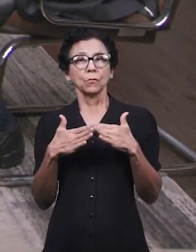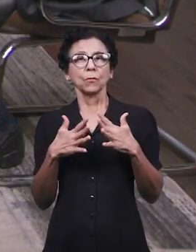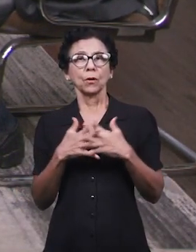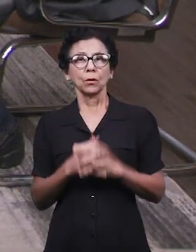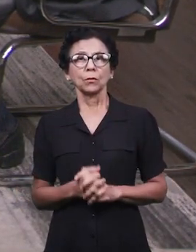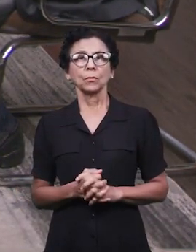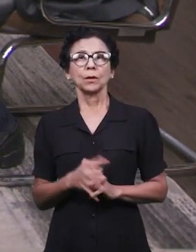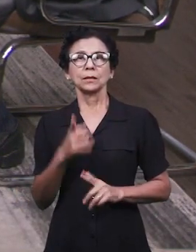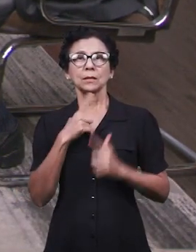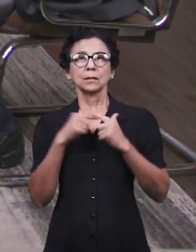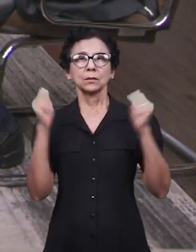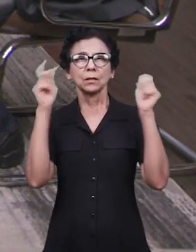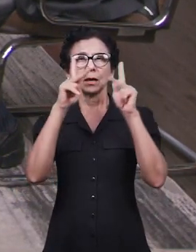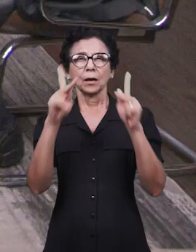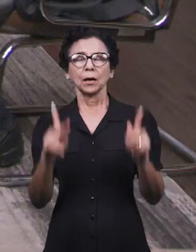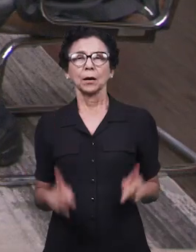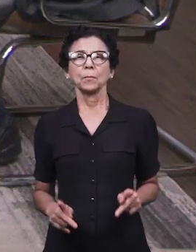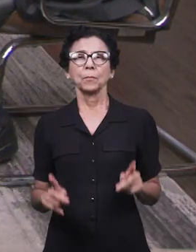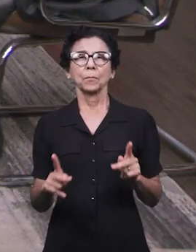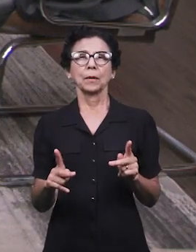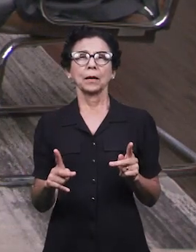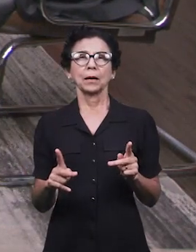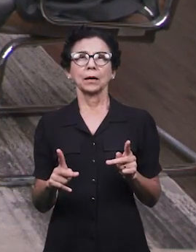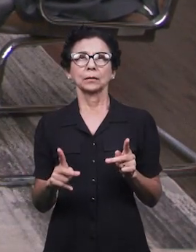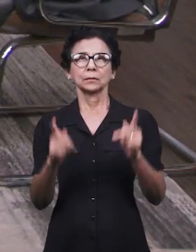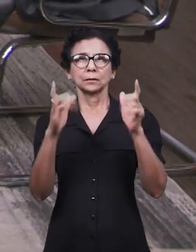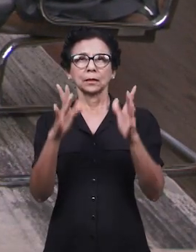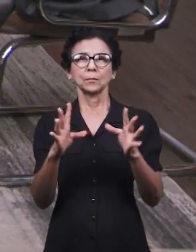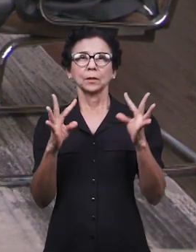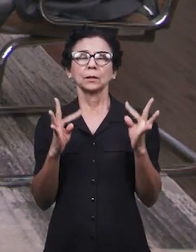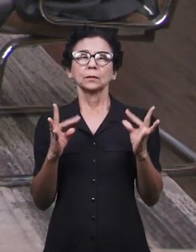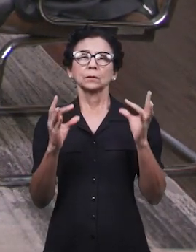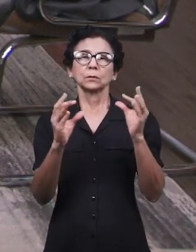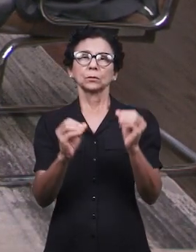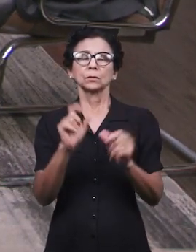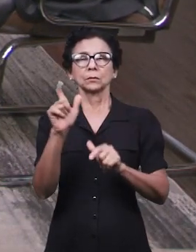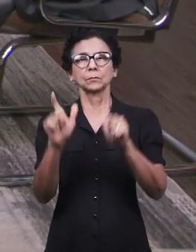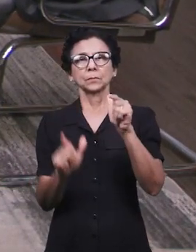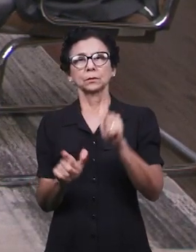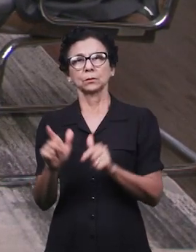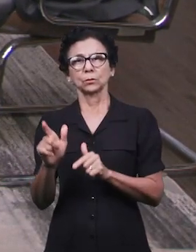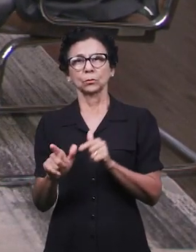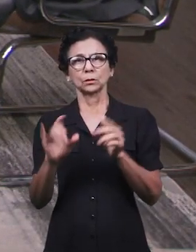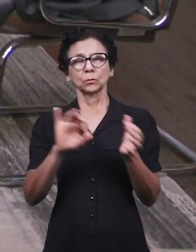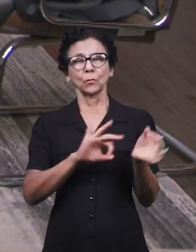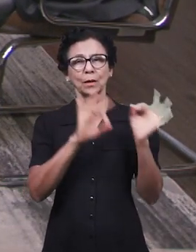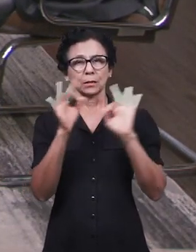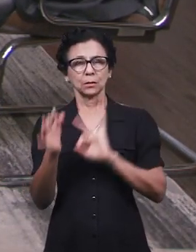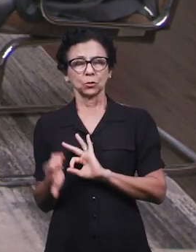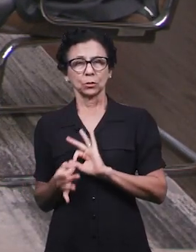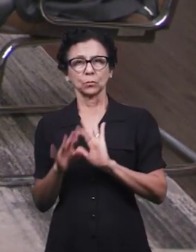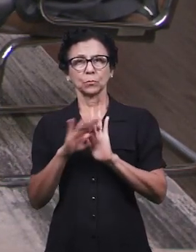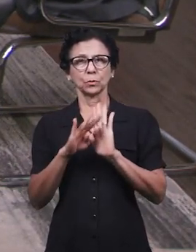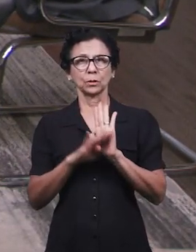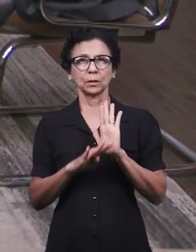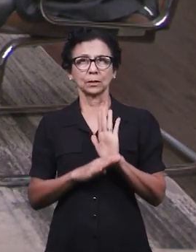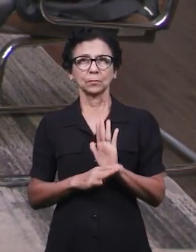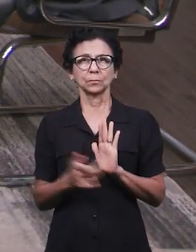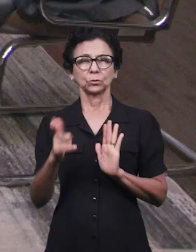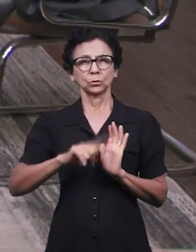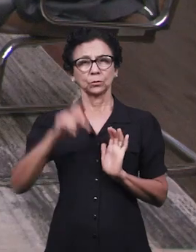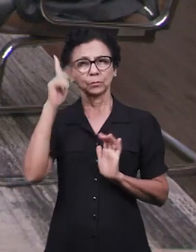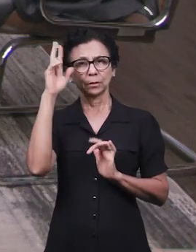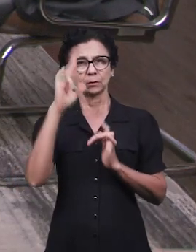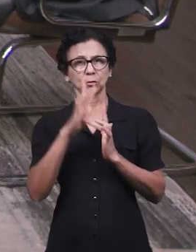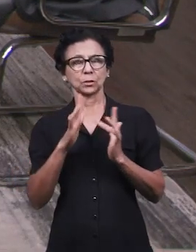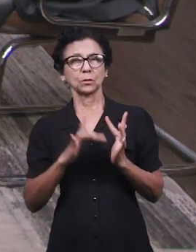paz do Senhor esteja sobre todos os corações daqueles que estão nesta hora ligados a nós. A paz do Senhor mais uma